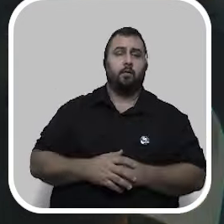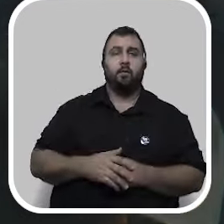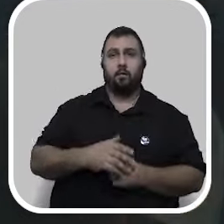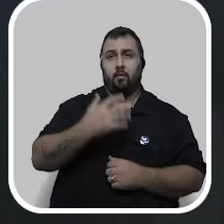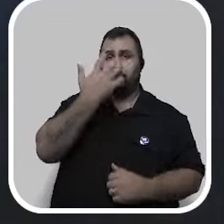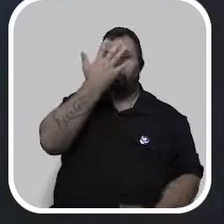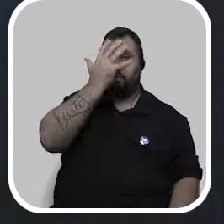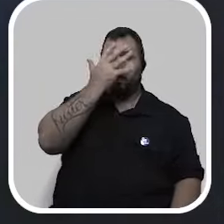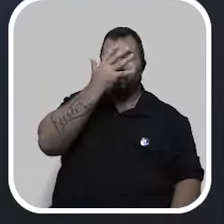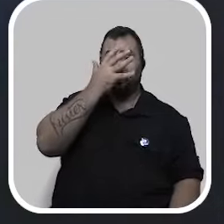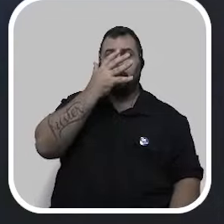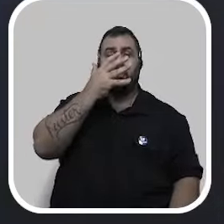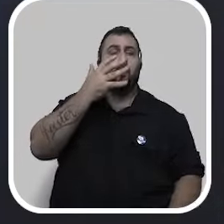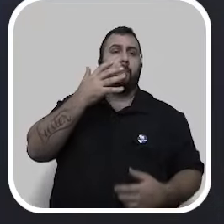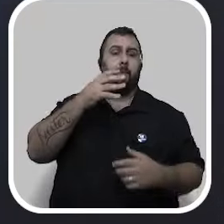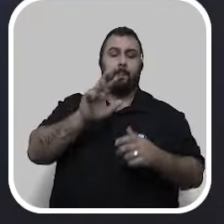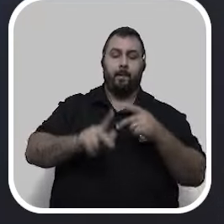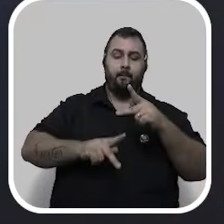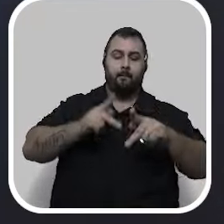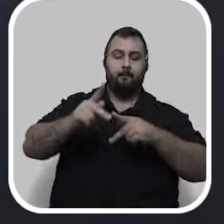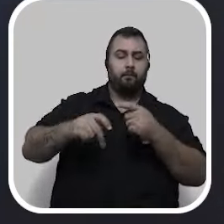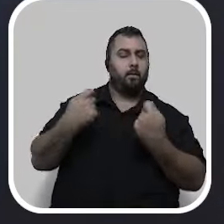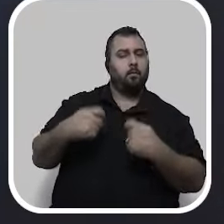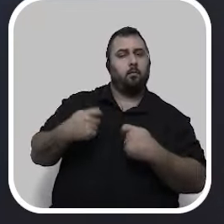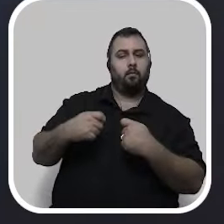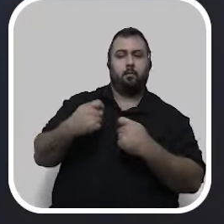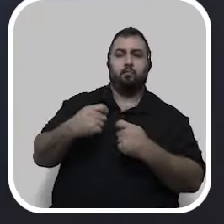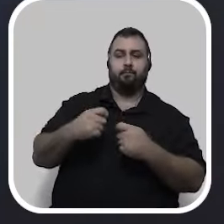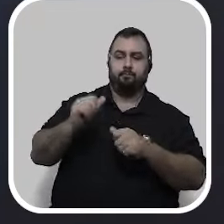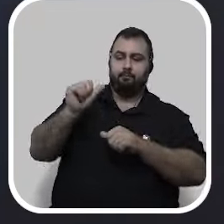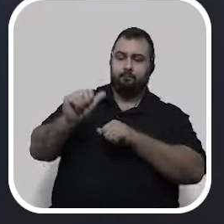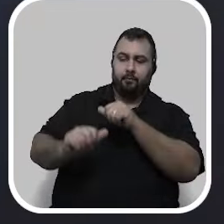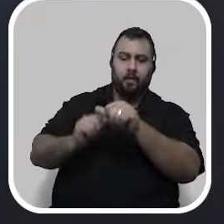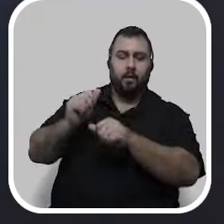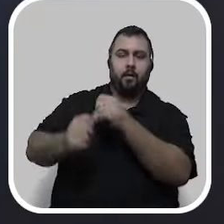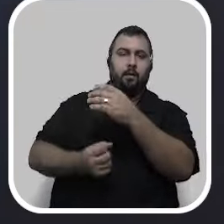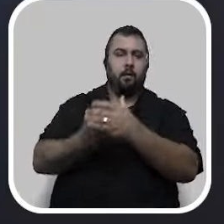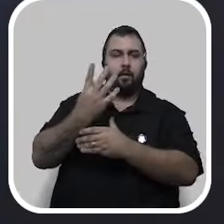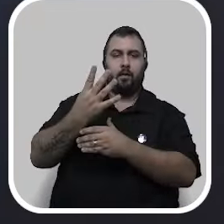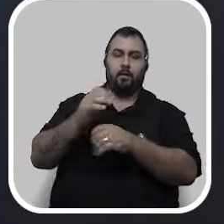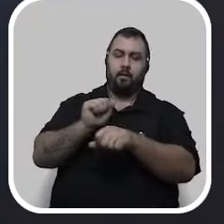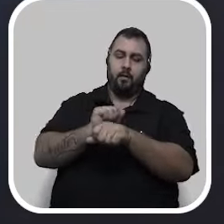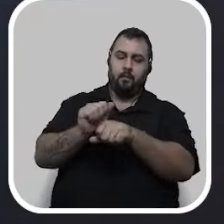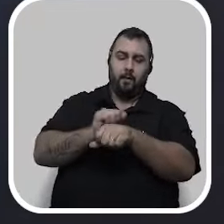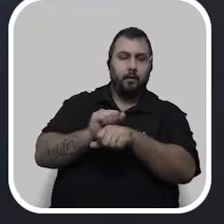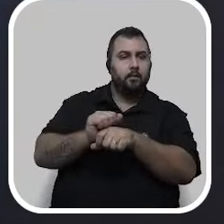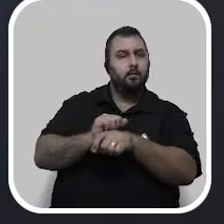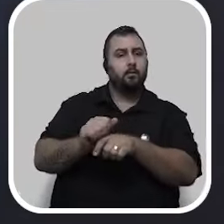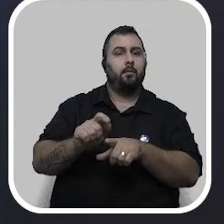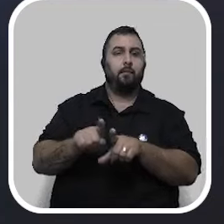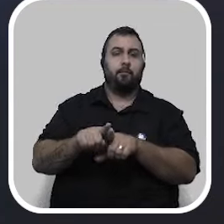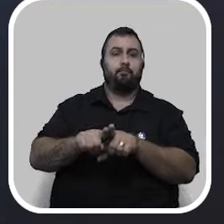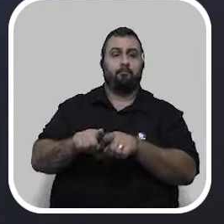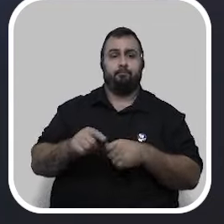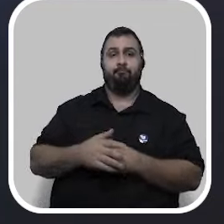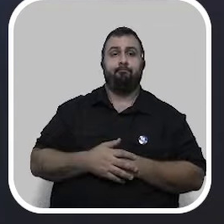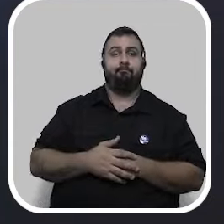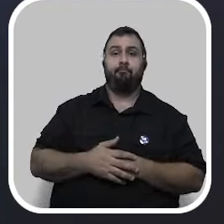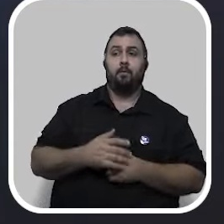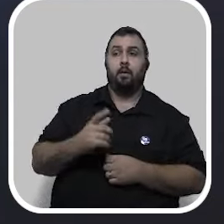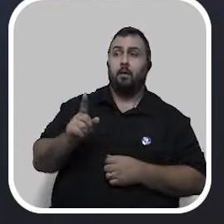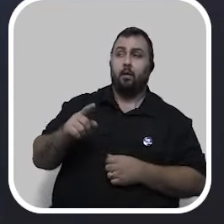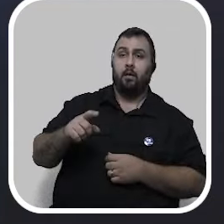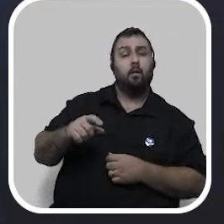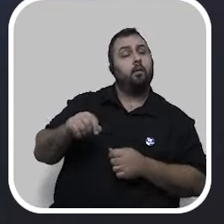Reinventar e começar a fabricar sapatos quando a gente trouxe esse enredo a gente percebeu que a gente não conseguia importar muitas